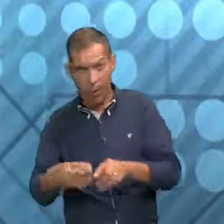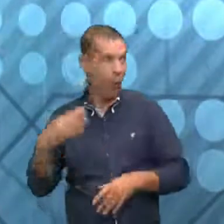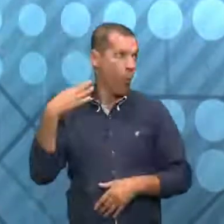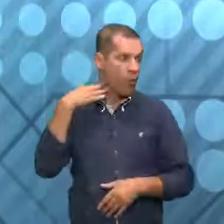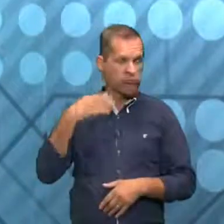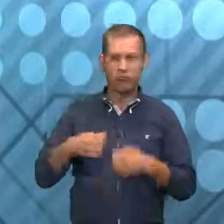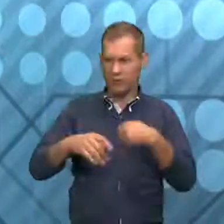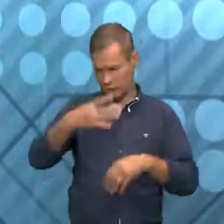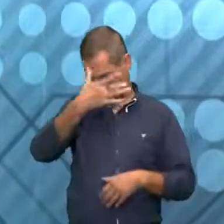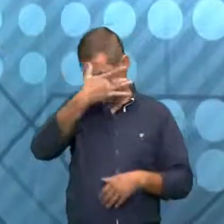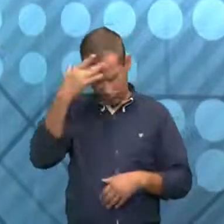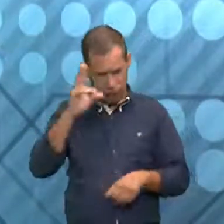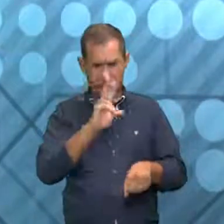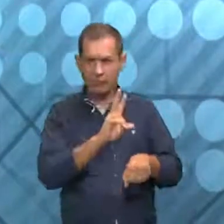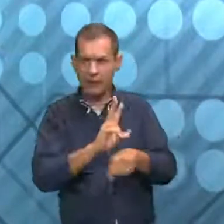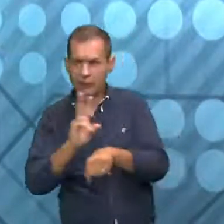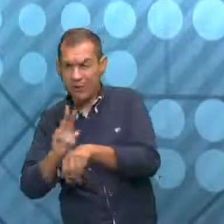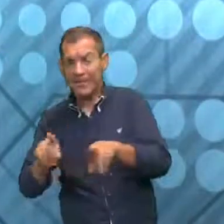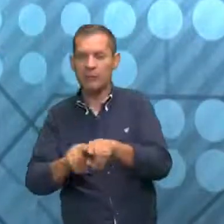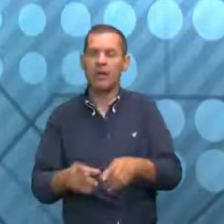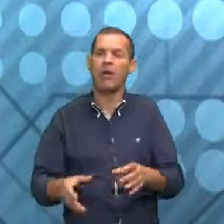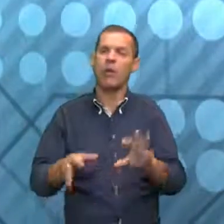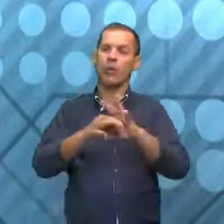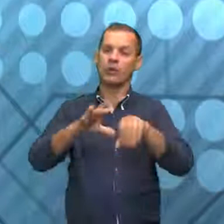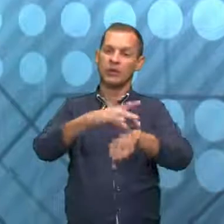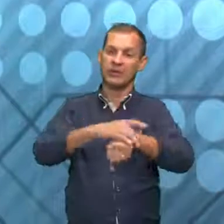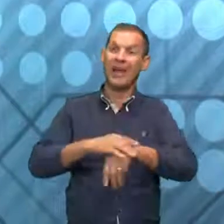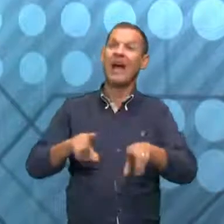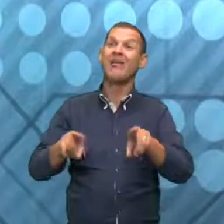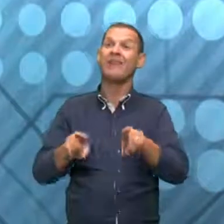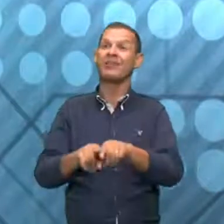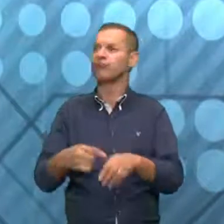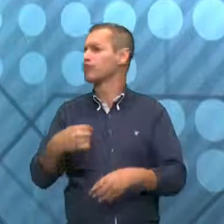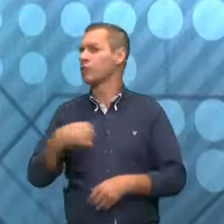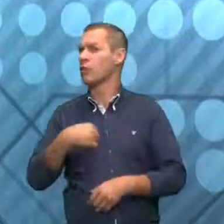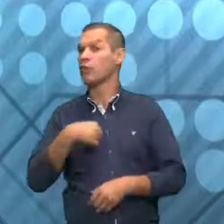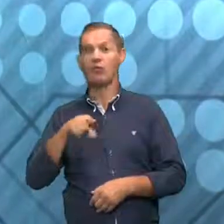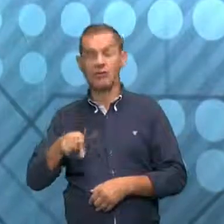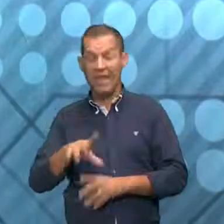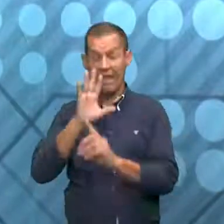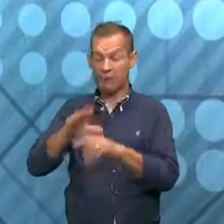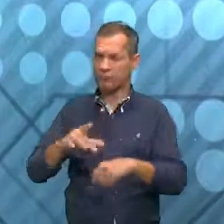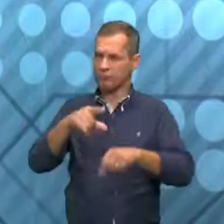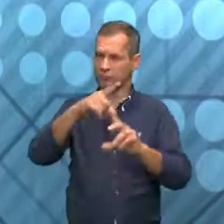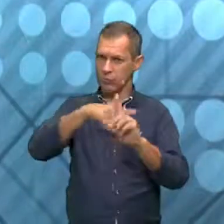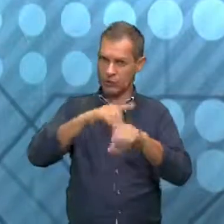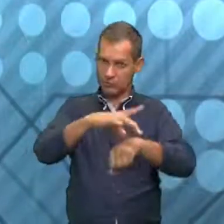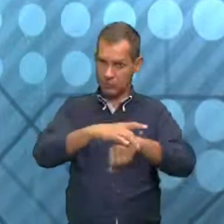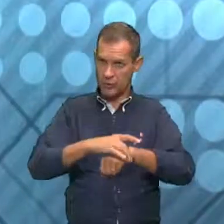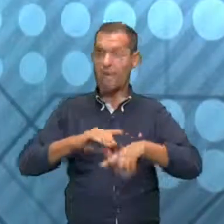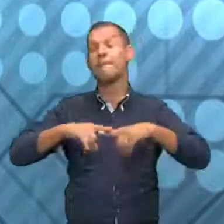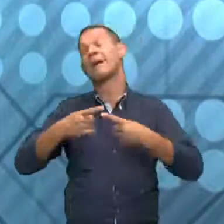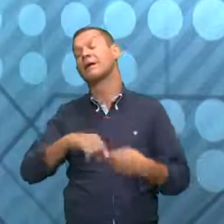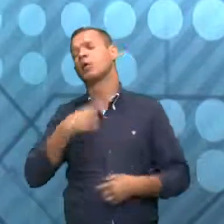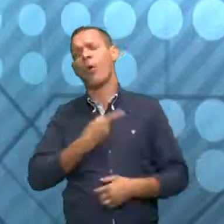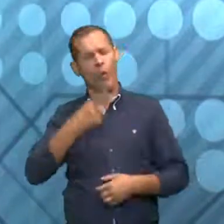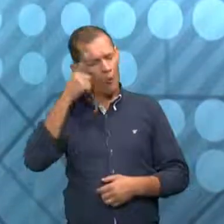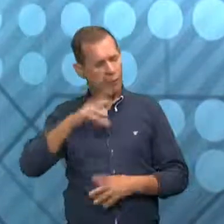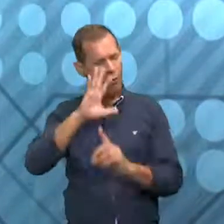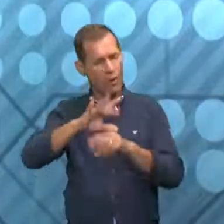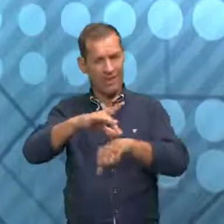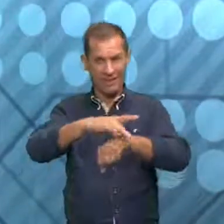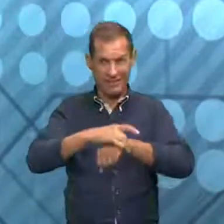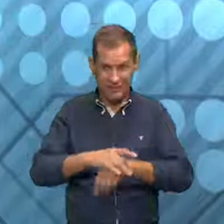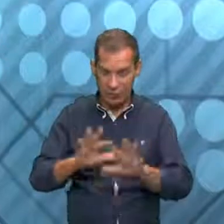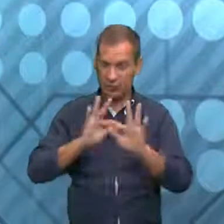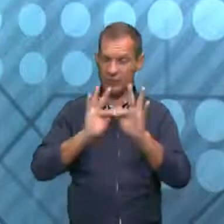precisa de segurança armada. Então, envolve essa segurança, mas não cabe a gente interferir nesse tipo de segurança. A gente consegue interferir na